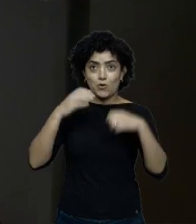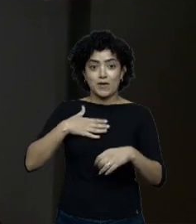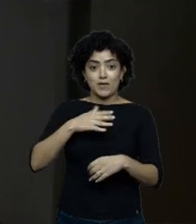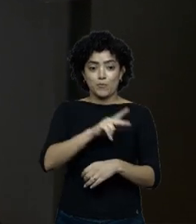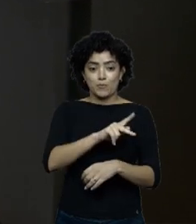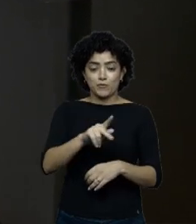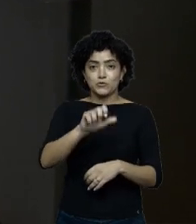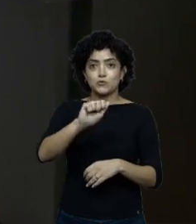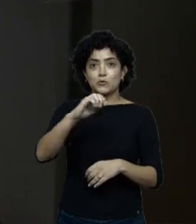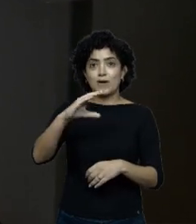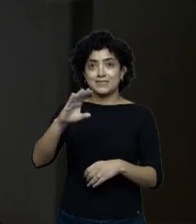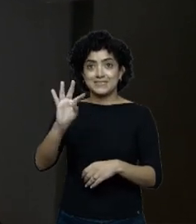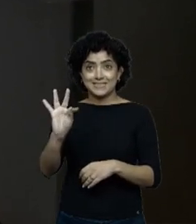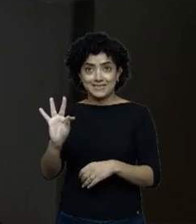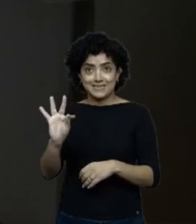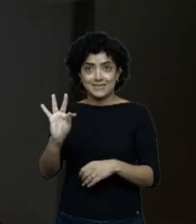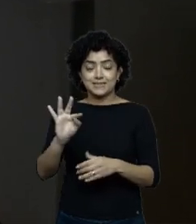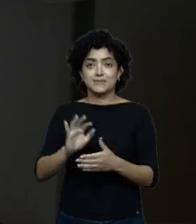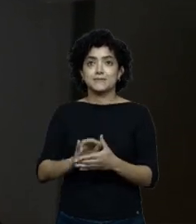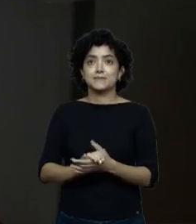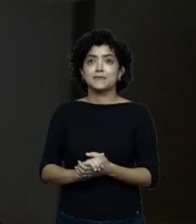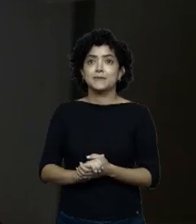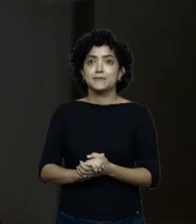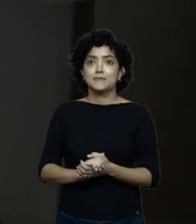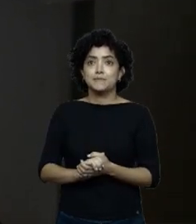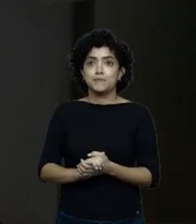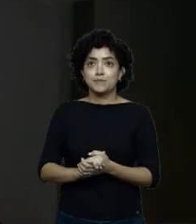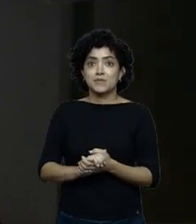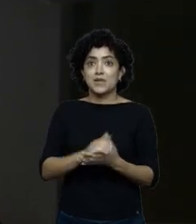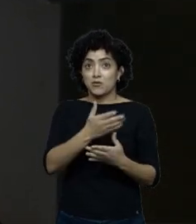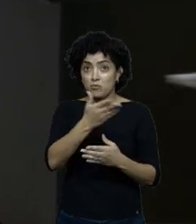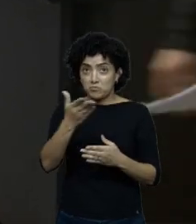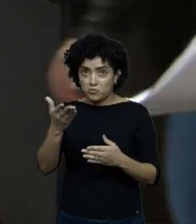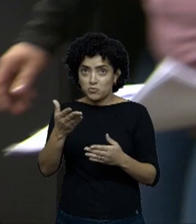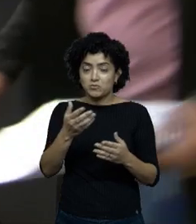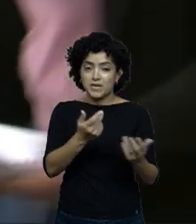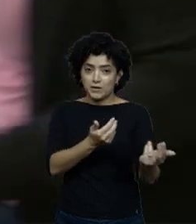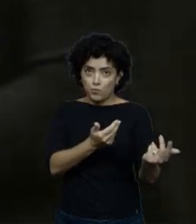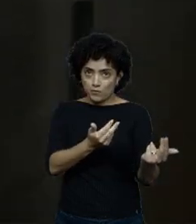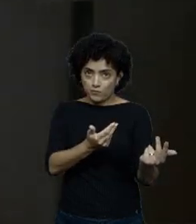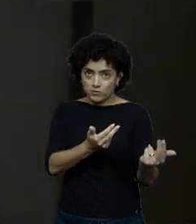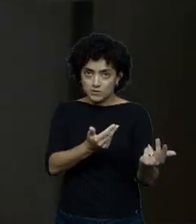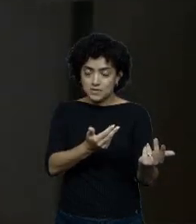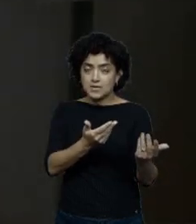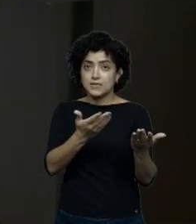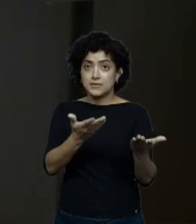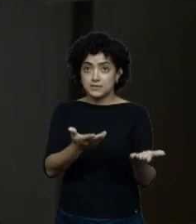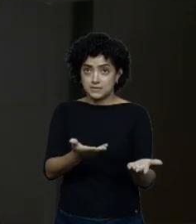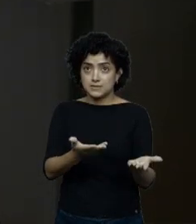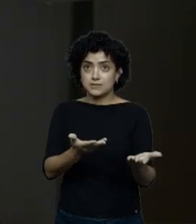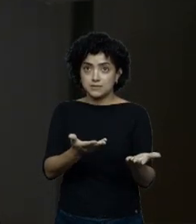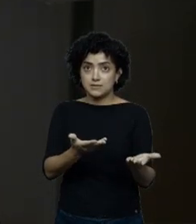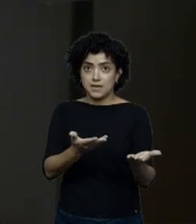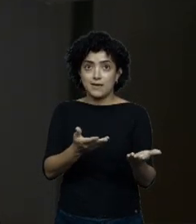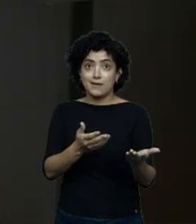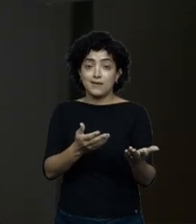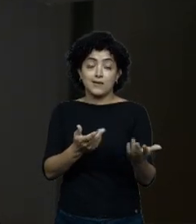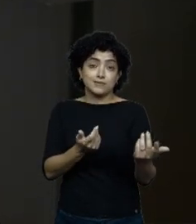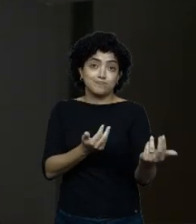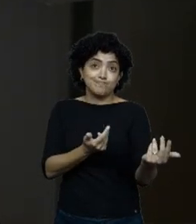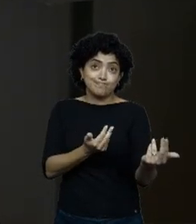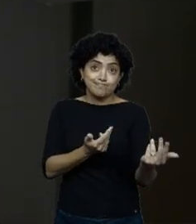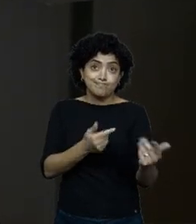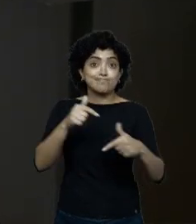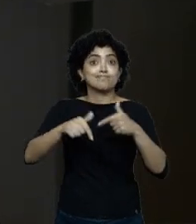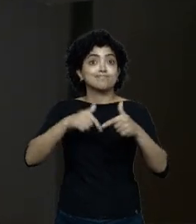act é professor como muitos de vocês deve ter passam por situações como essa de